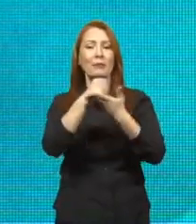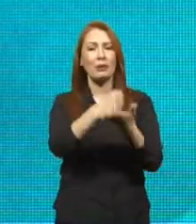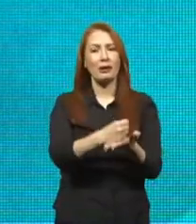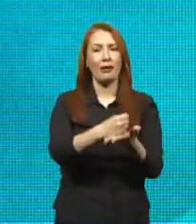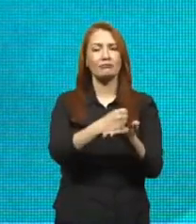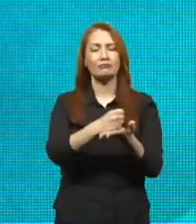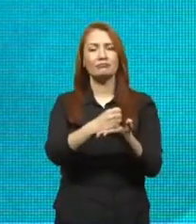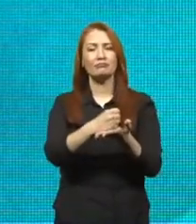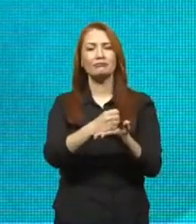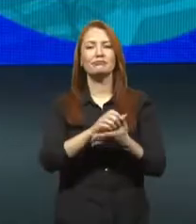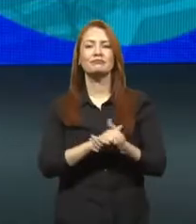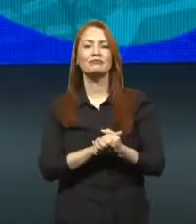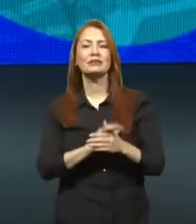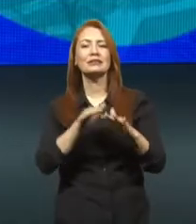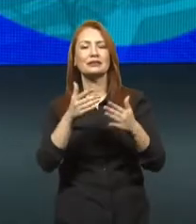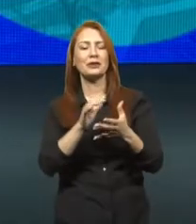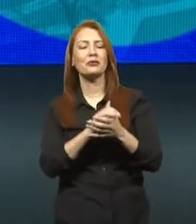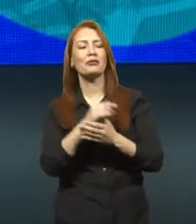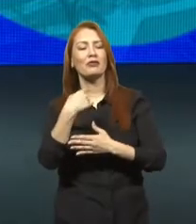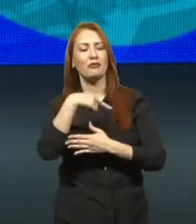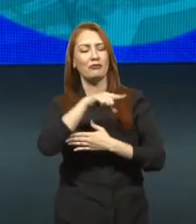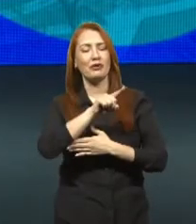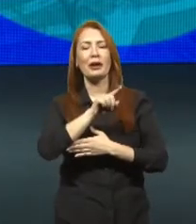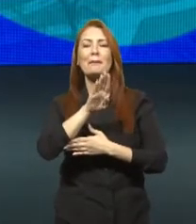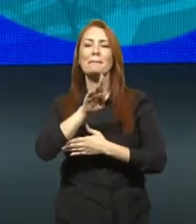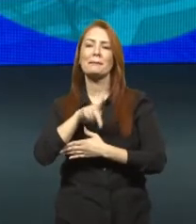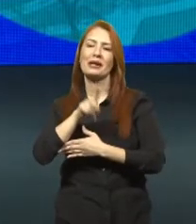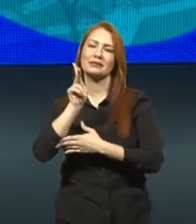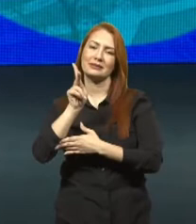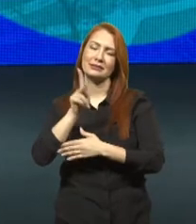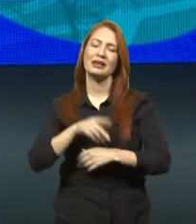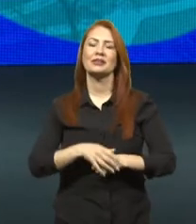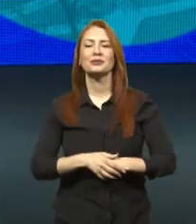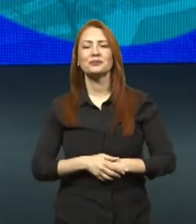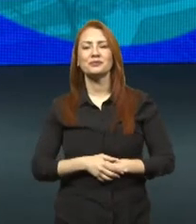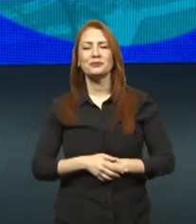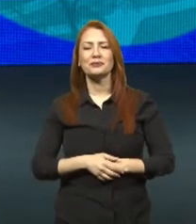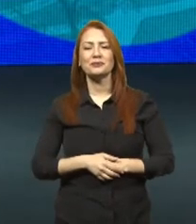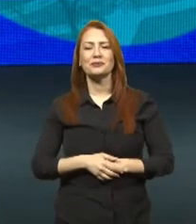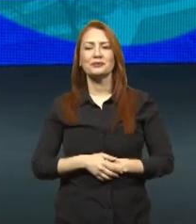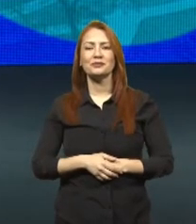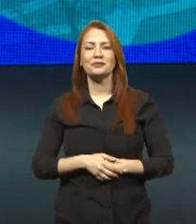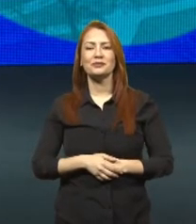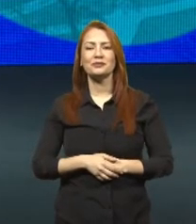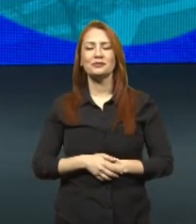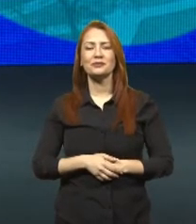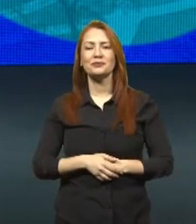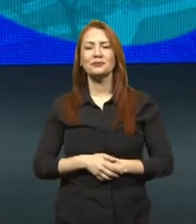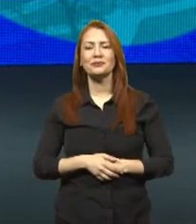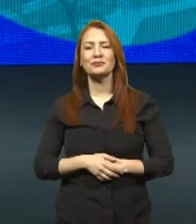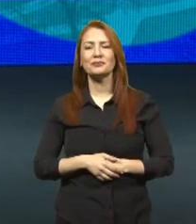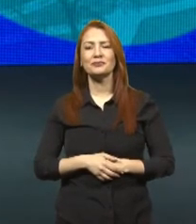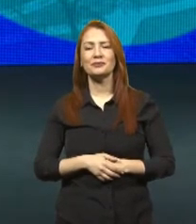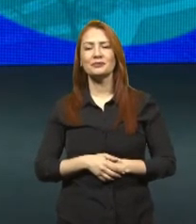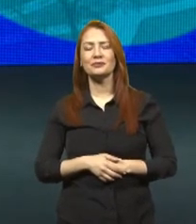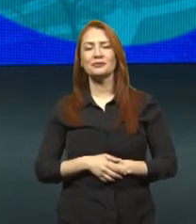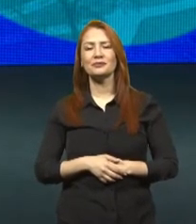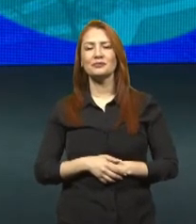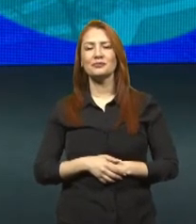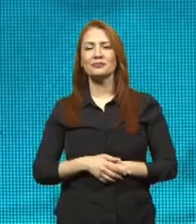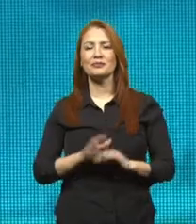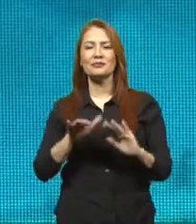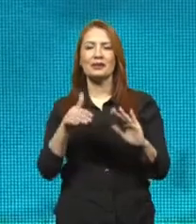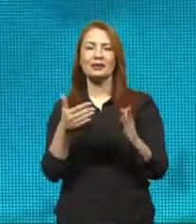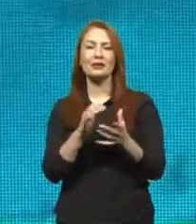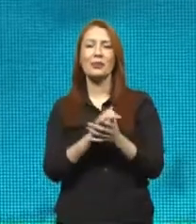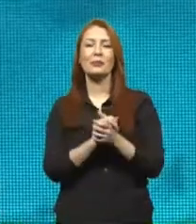bate lá na porta da Braskem. Aí, hello! Sim, Aí sim, aí a gente também, como na indústria,